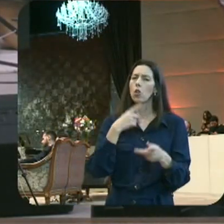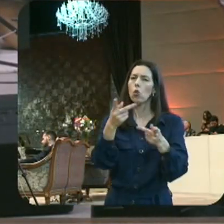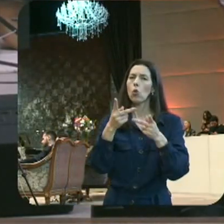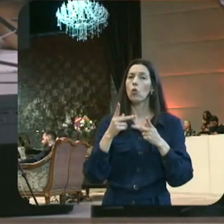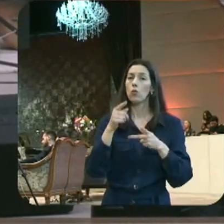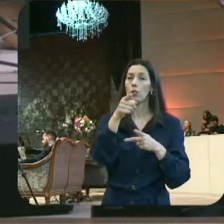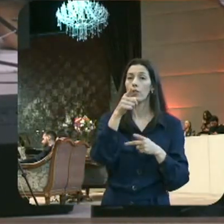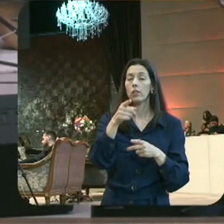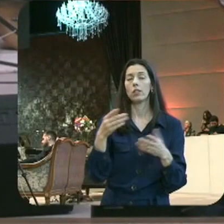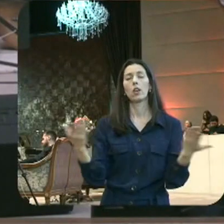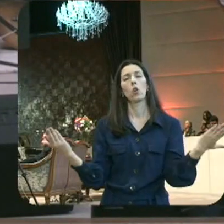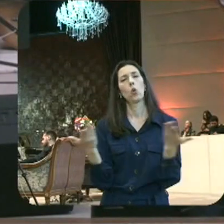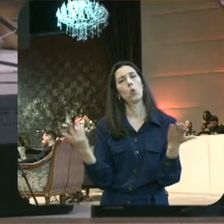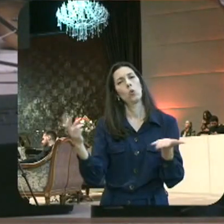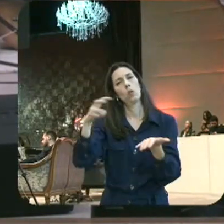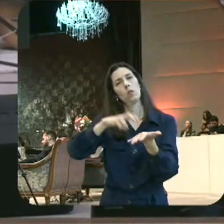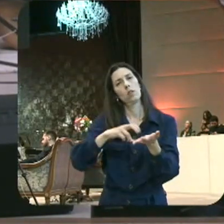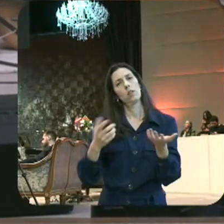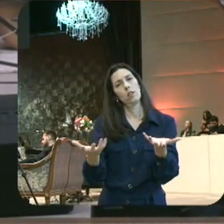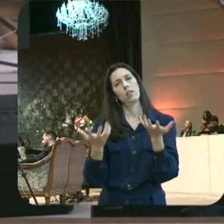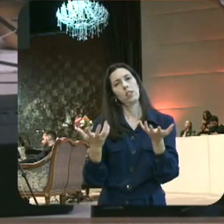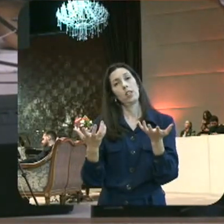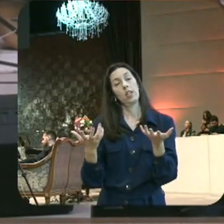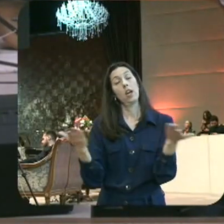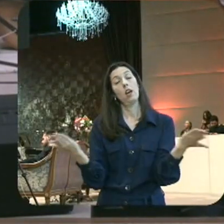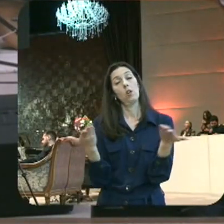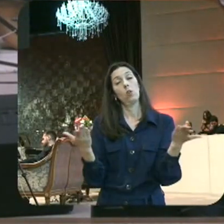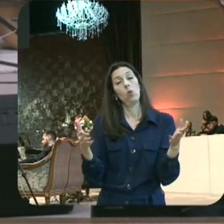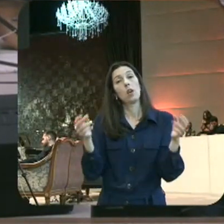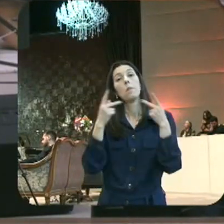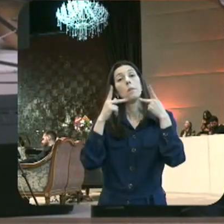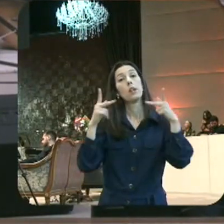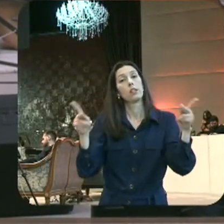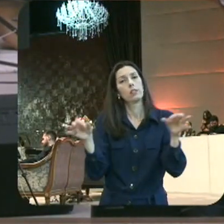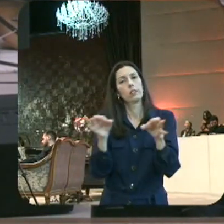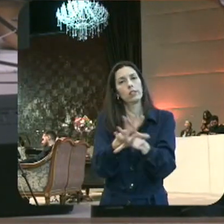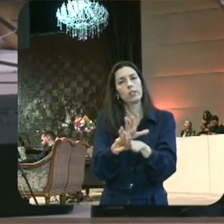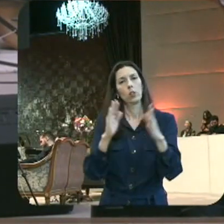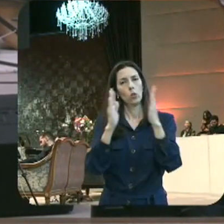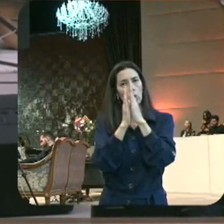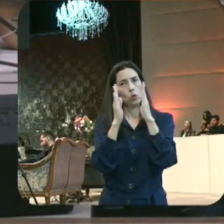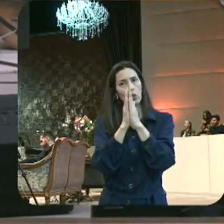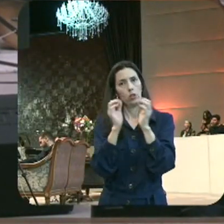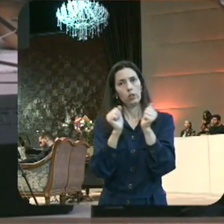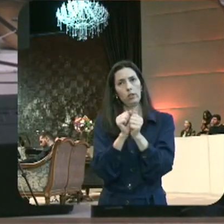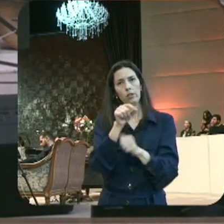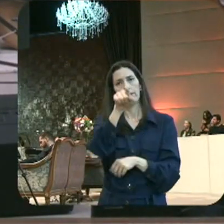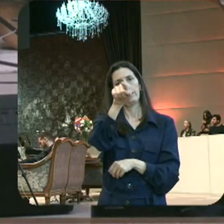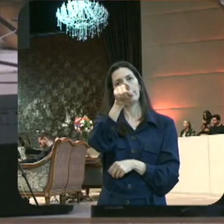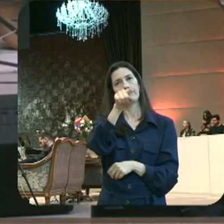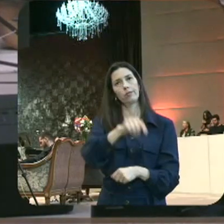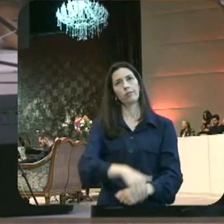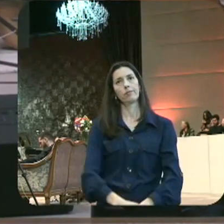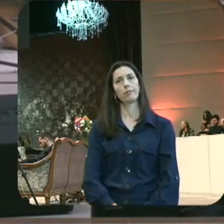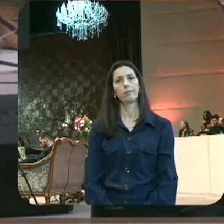participar. Mas nessa manhã eu queria concluir essa mensagem orando com você.